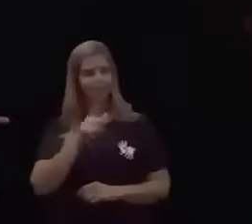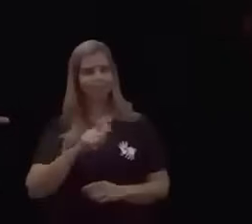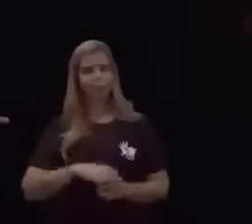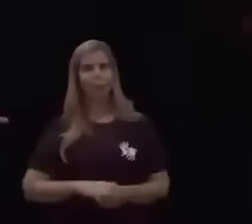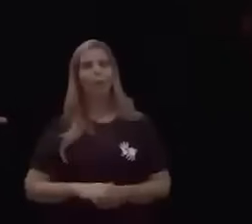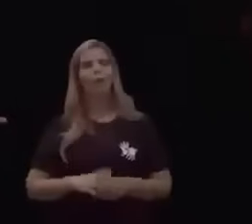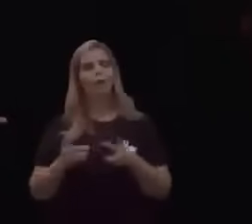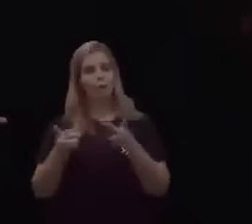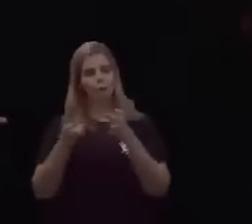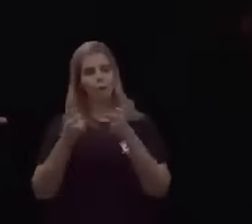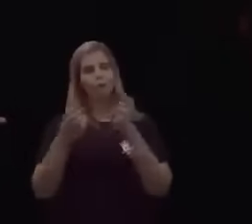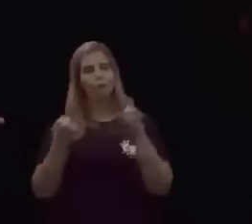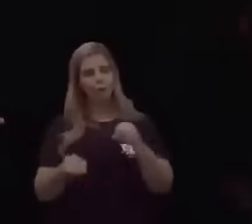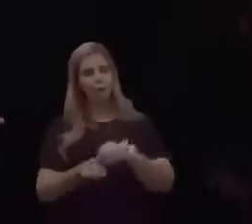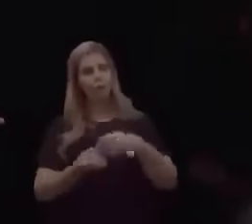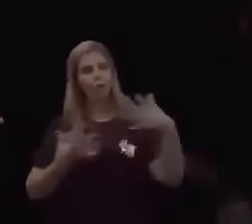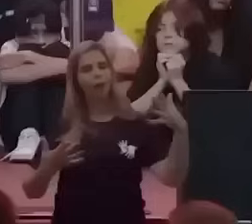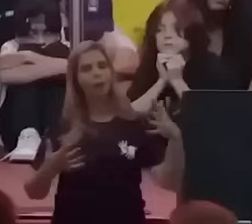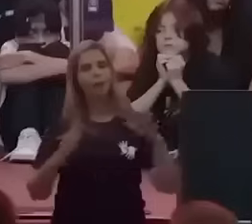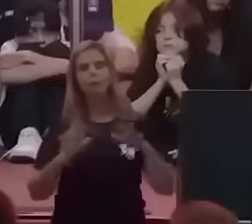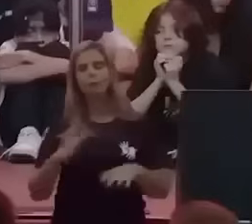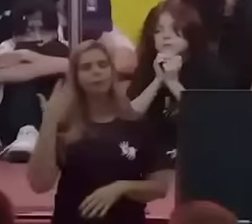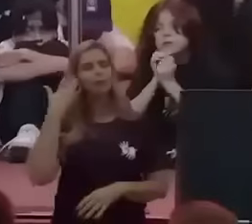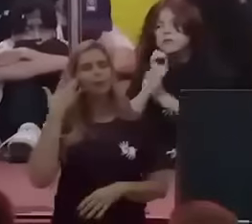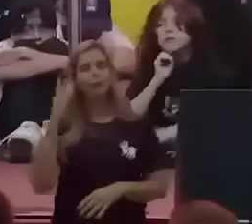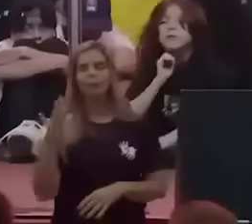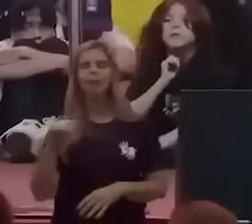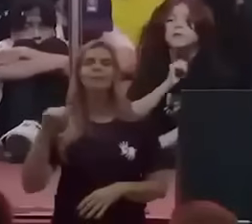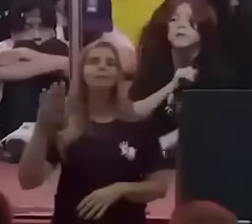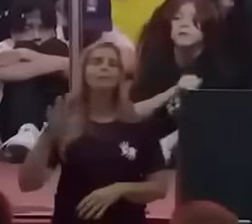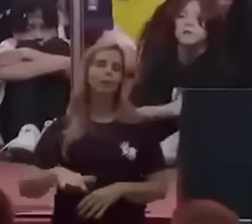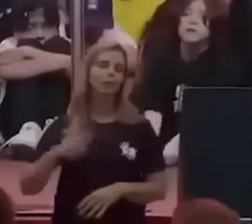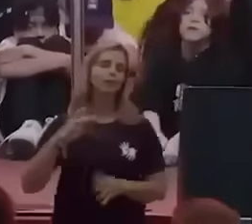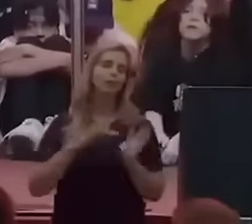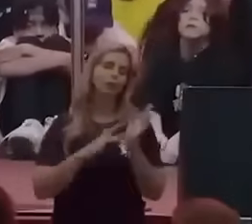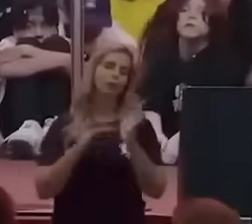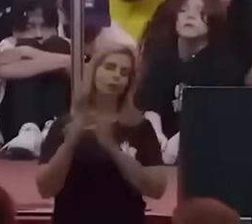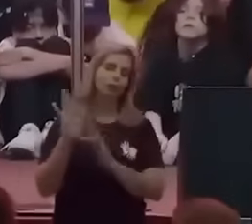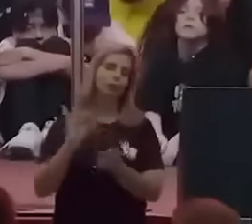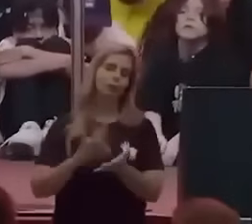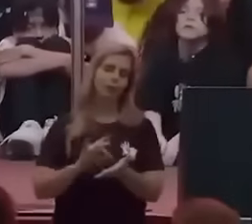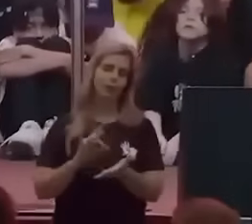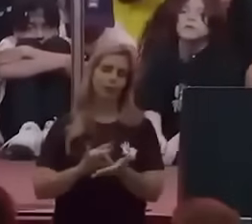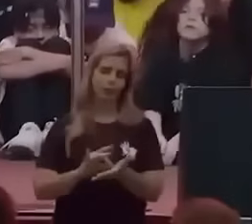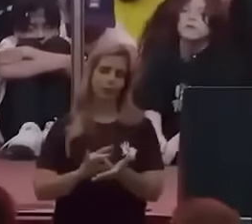vendo milagres, sem saber quem é Jesus e o que ele veio fazer.